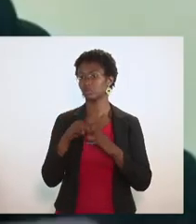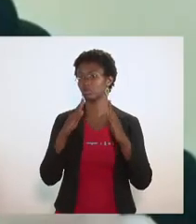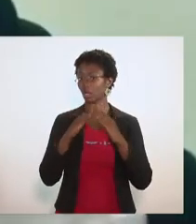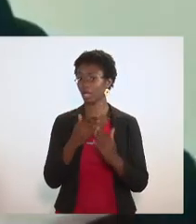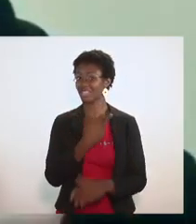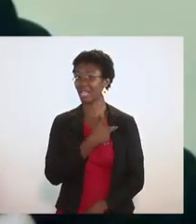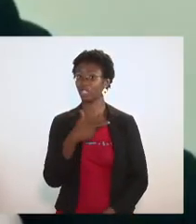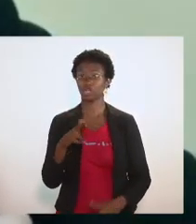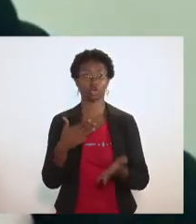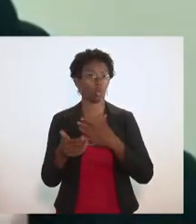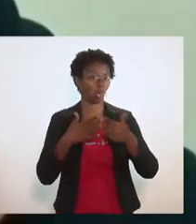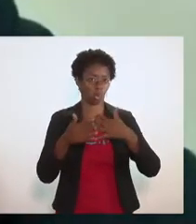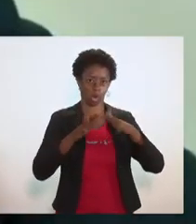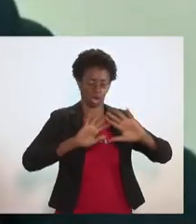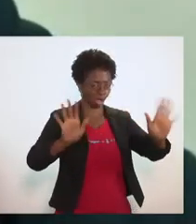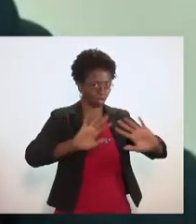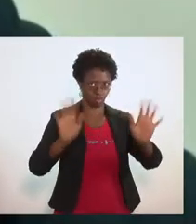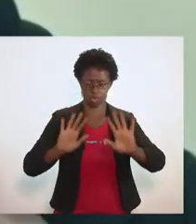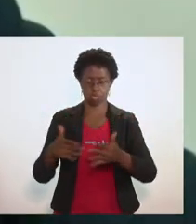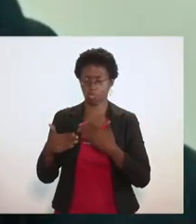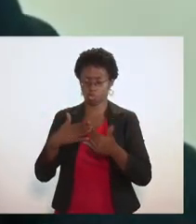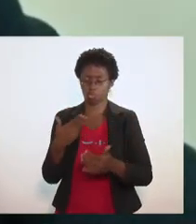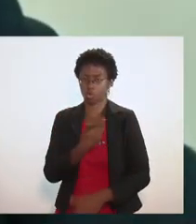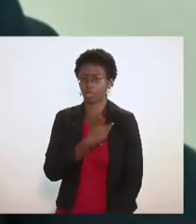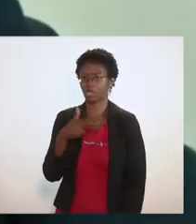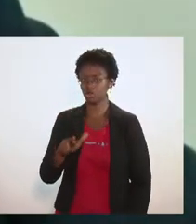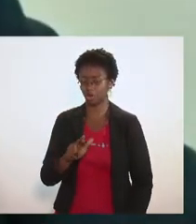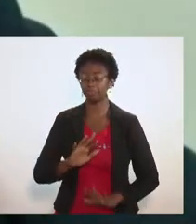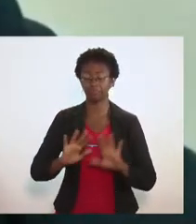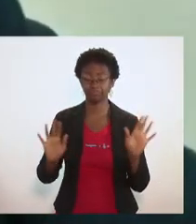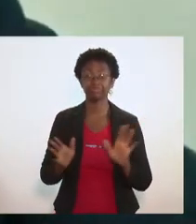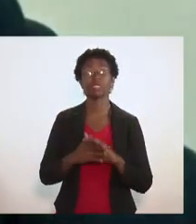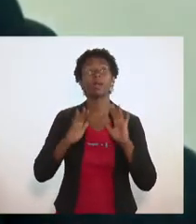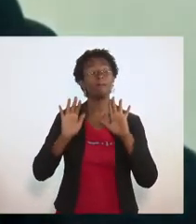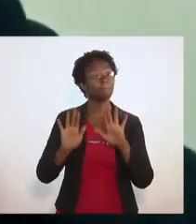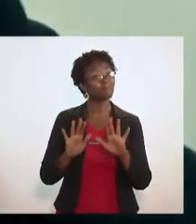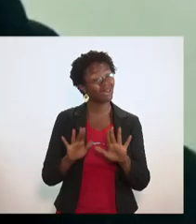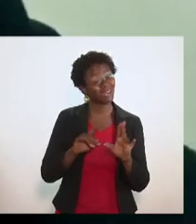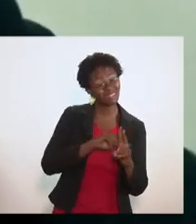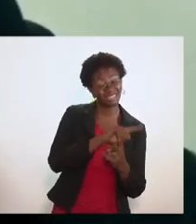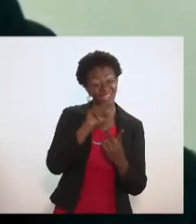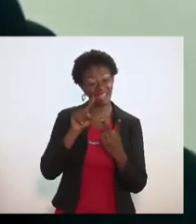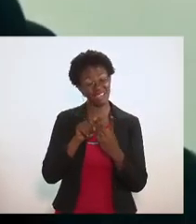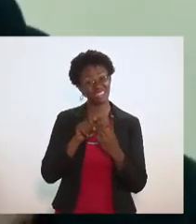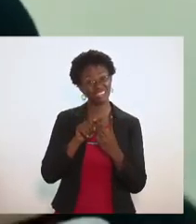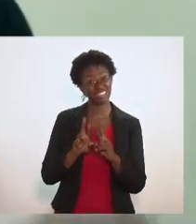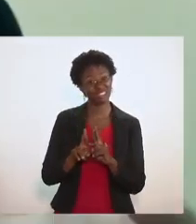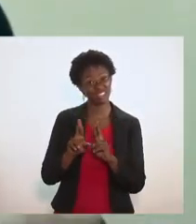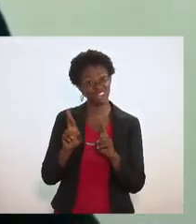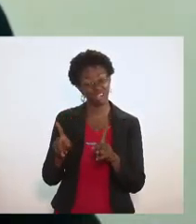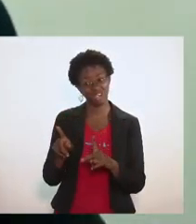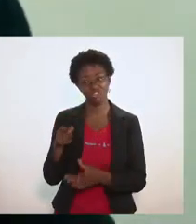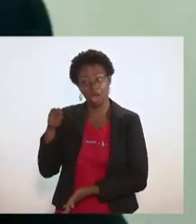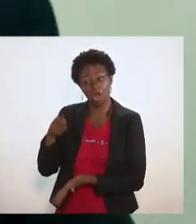a discussão de uma fiscalização a respeito do volume dos decibéis que são